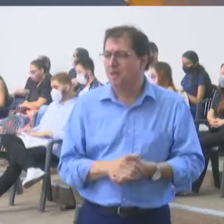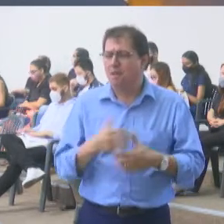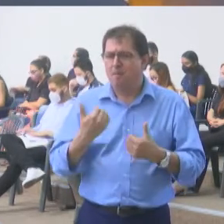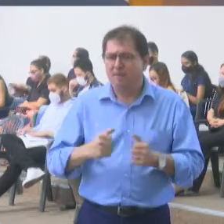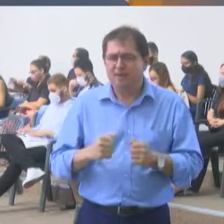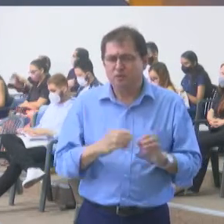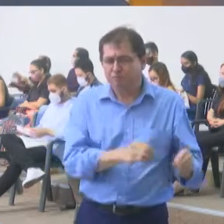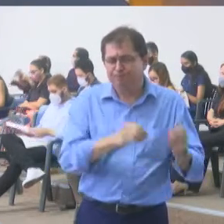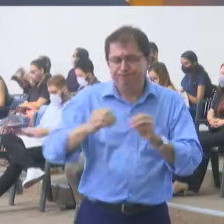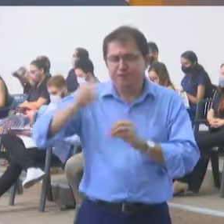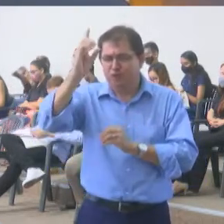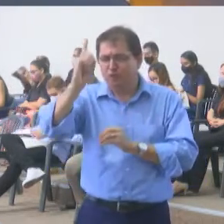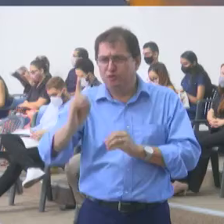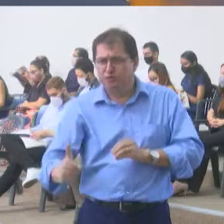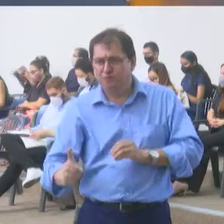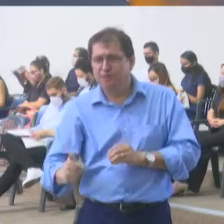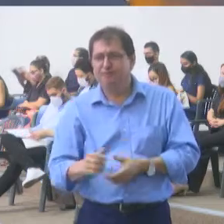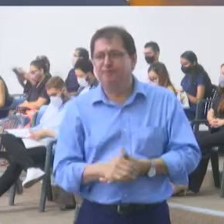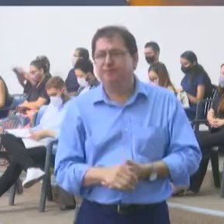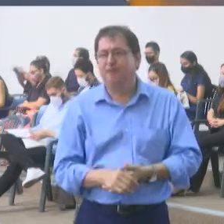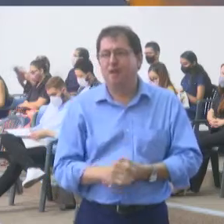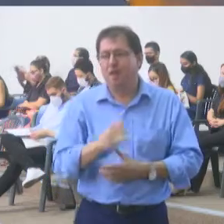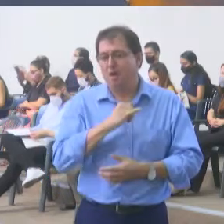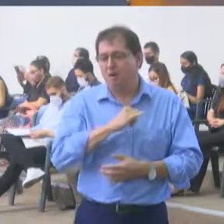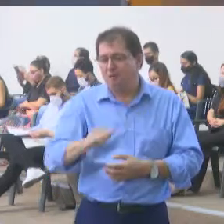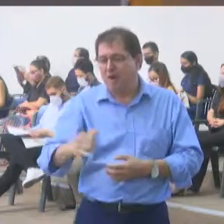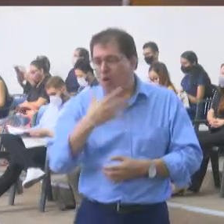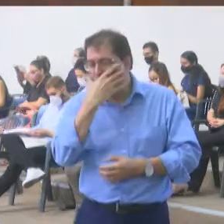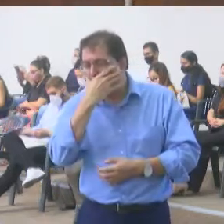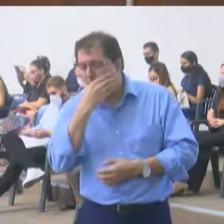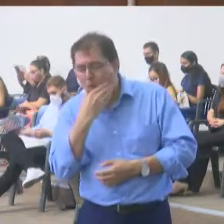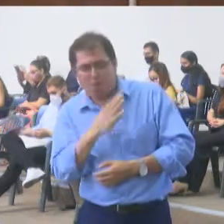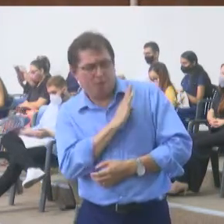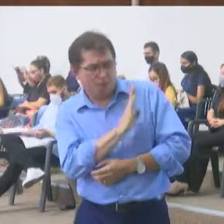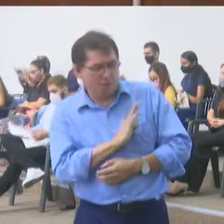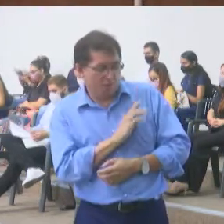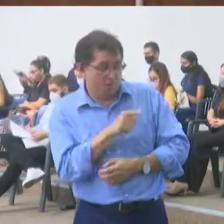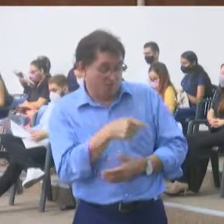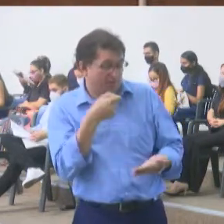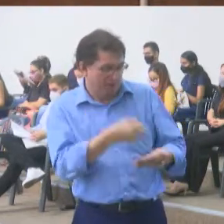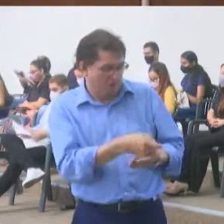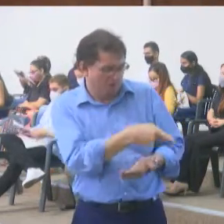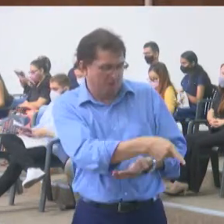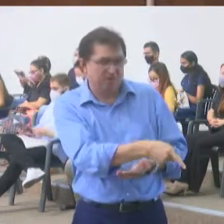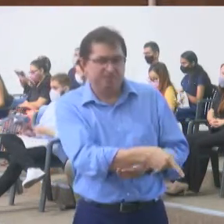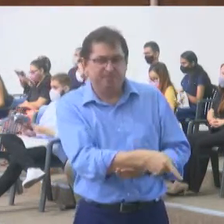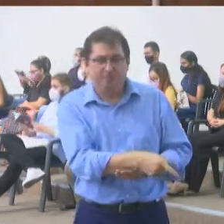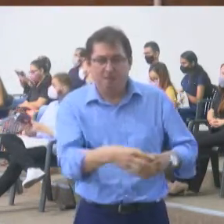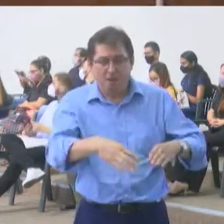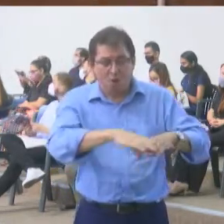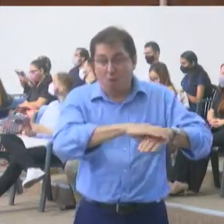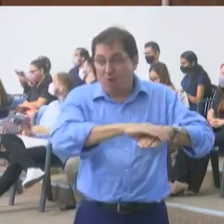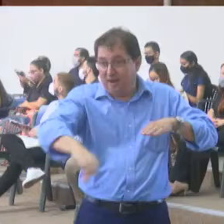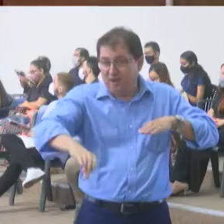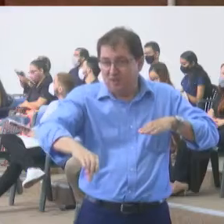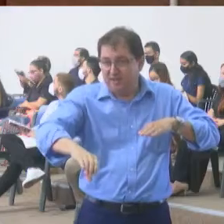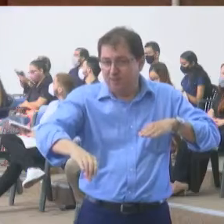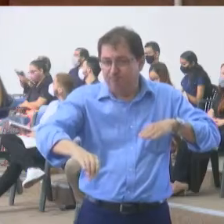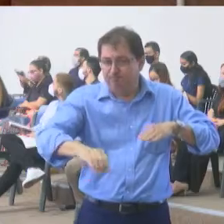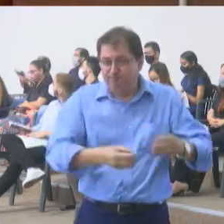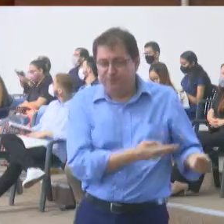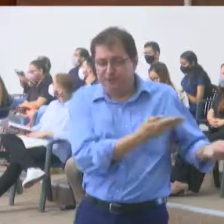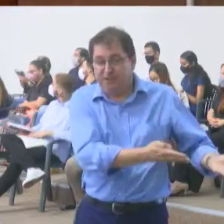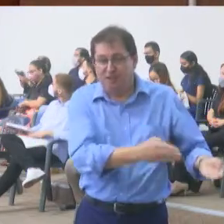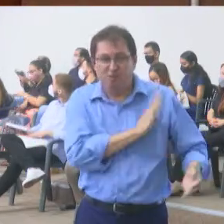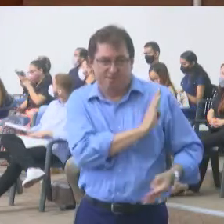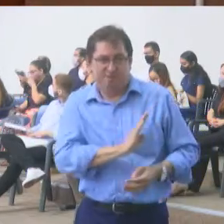favor. Disse, pois, o resgatador a Boaz: compra a tu, e tirou o calçado. Compra, e tira, e